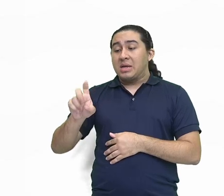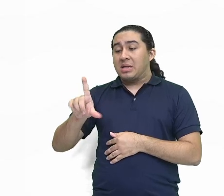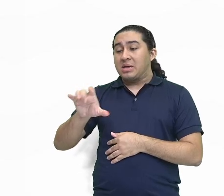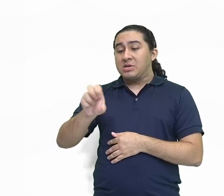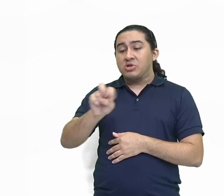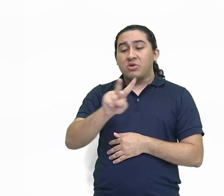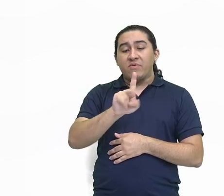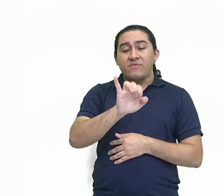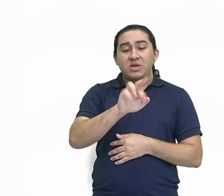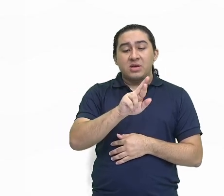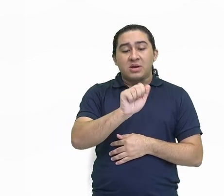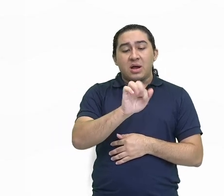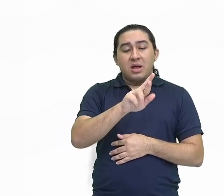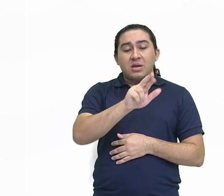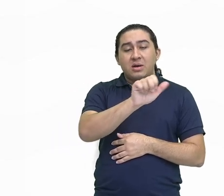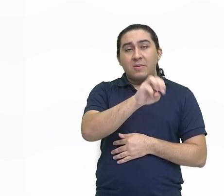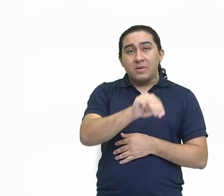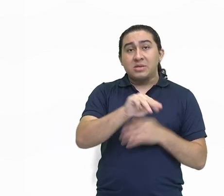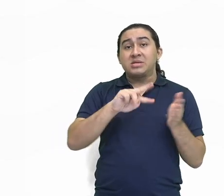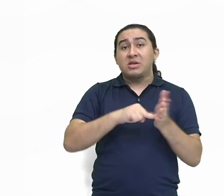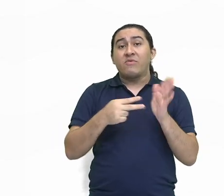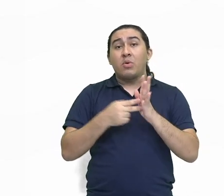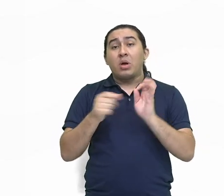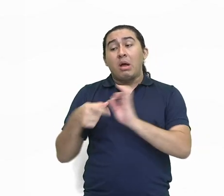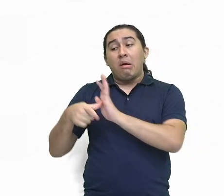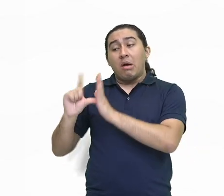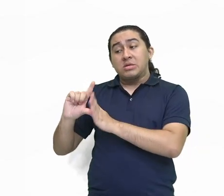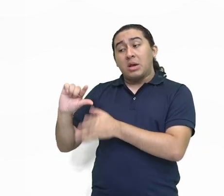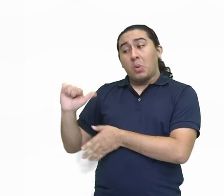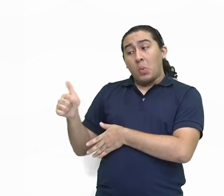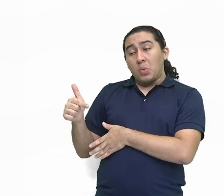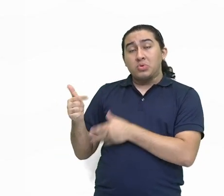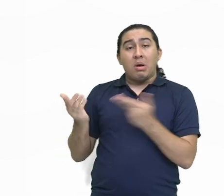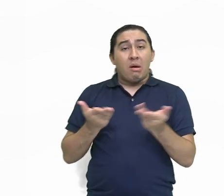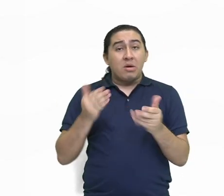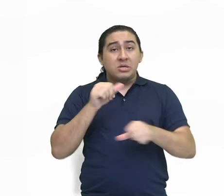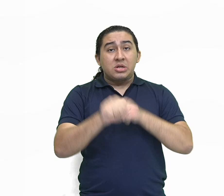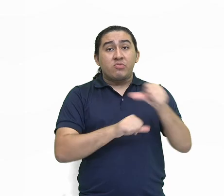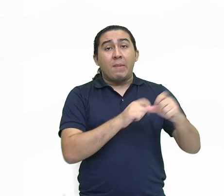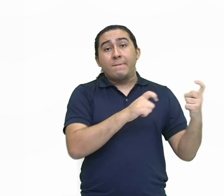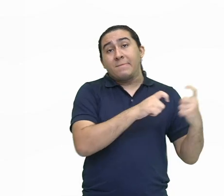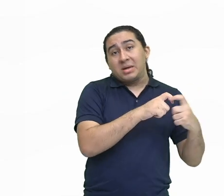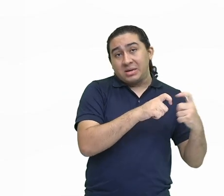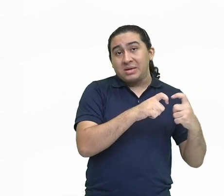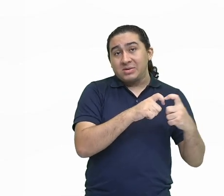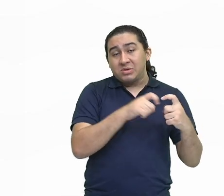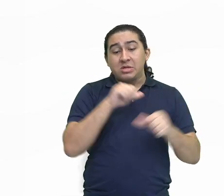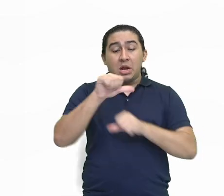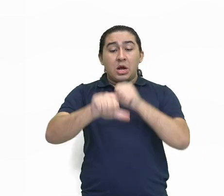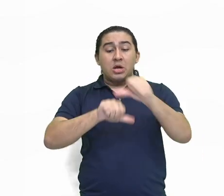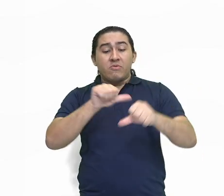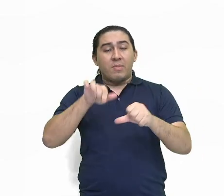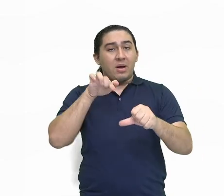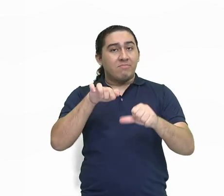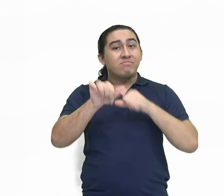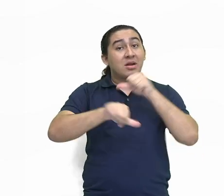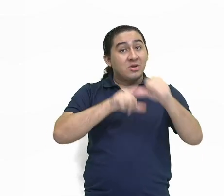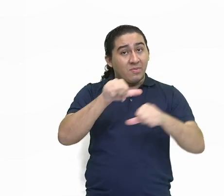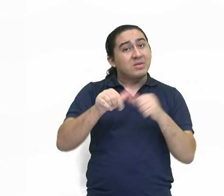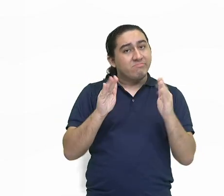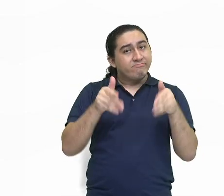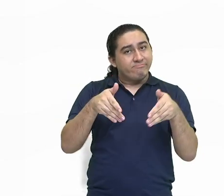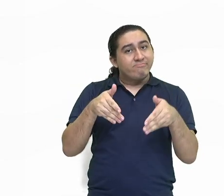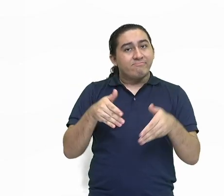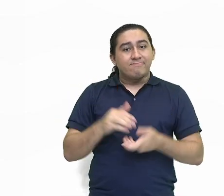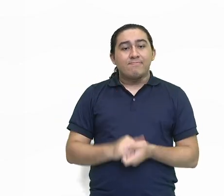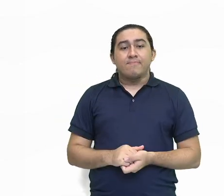viraram médicos, então quer dizer que antes era uma situação, era um estado, agora é outro. Quer dizer que antes eles não eram médicos,